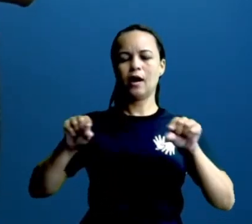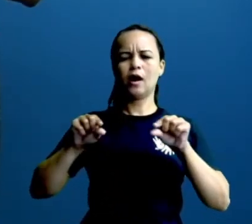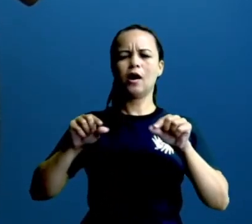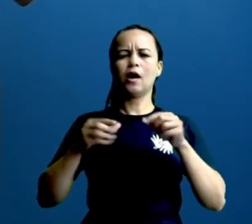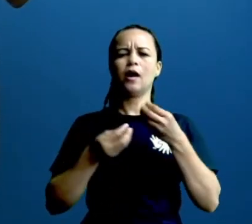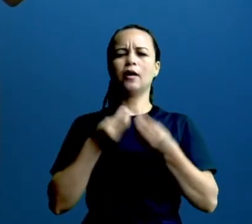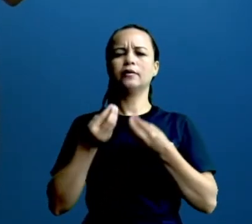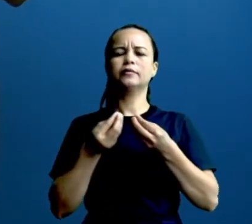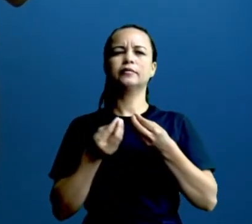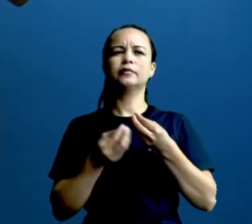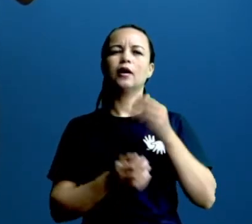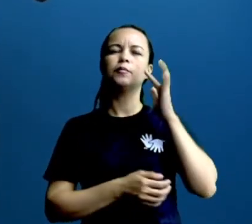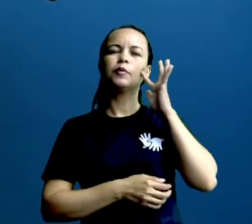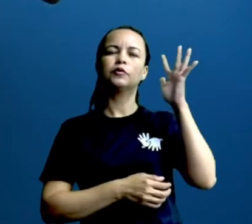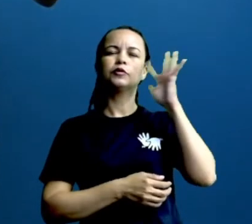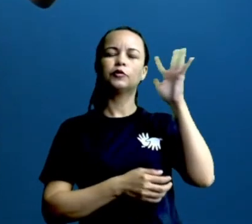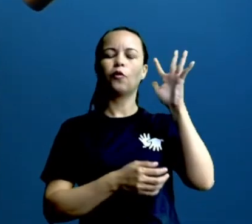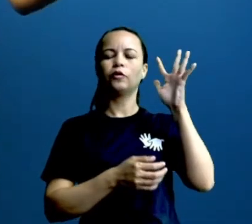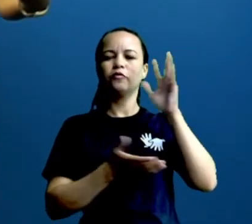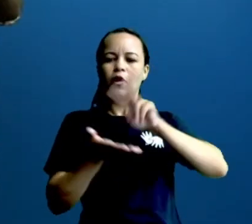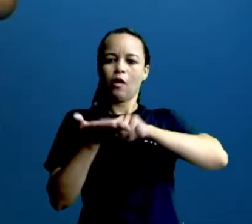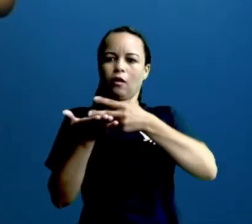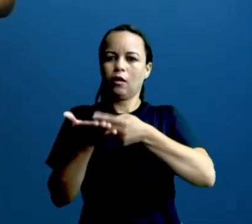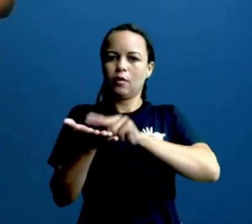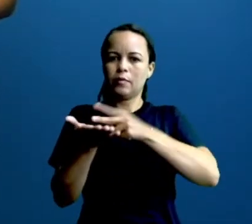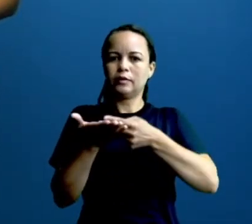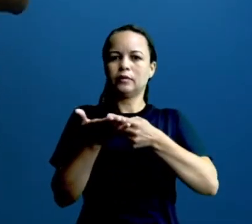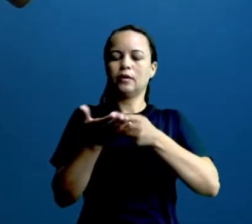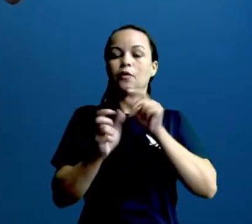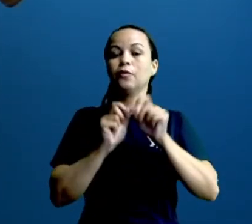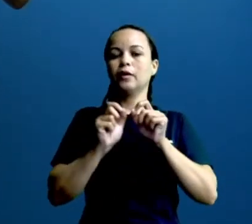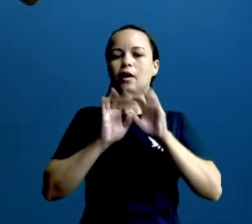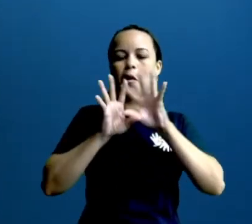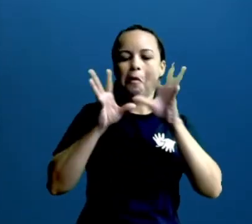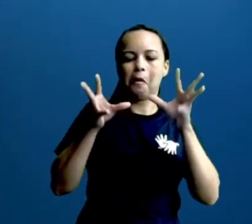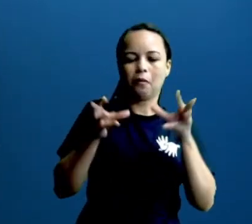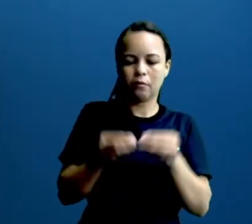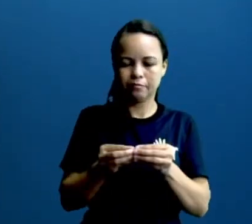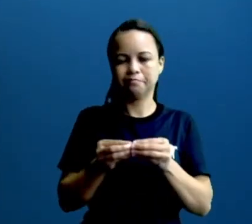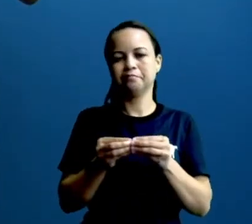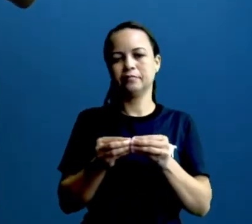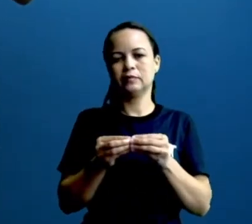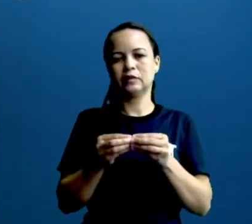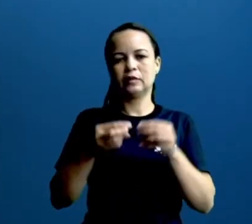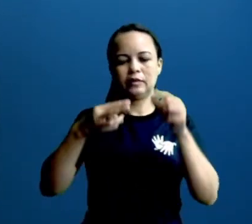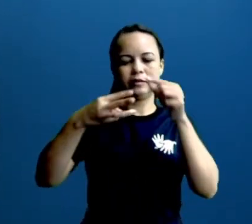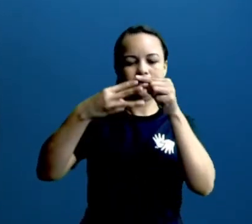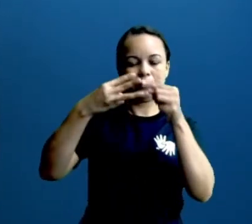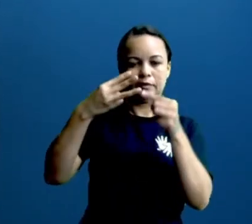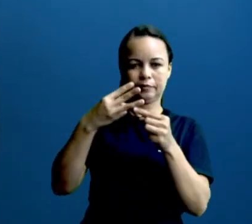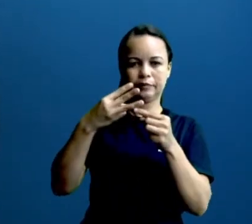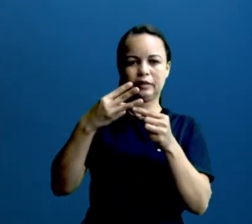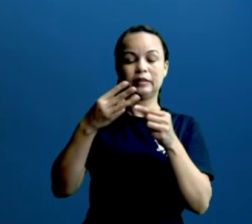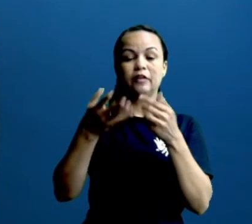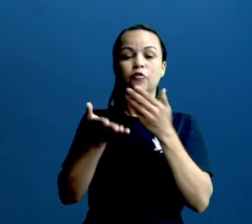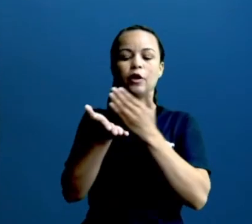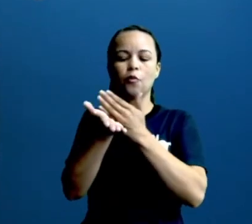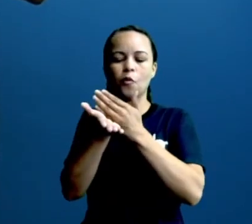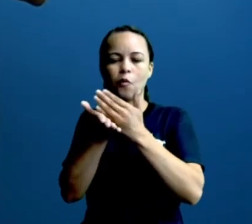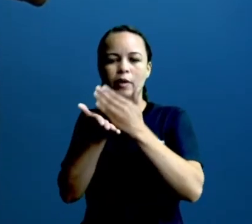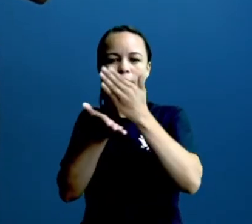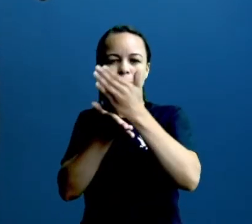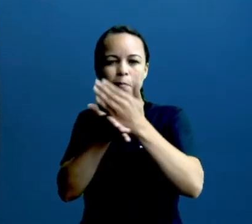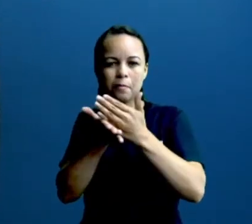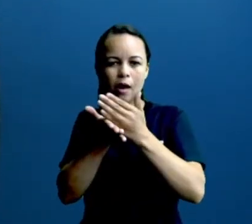a gente tem meu sonho virar pesadelo. Então, é a conclusão. Notaram que nessas 3 linhas a gente teve início,